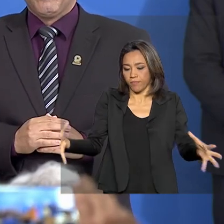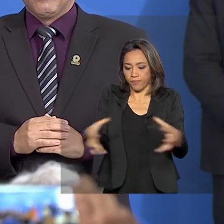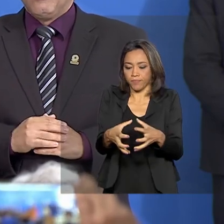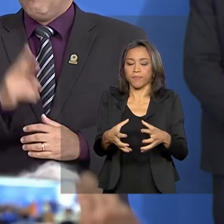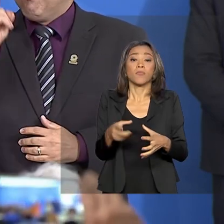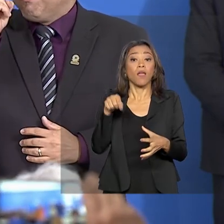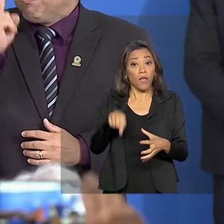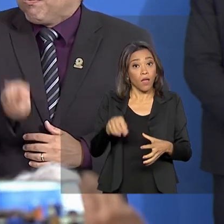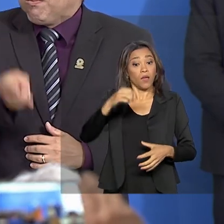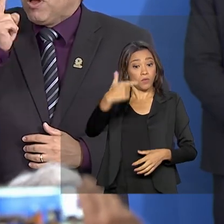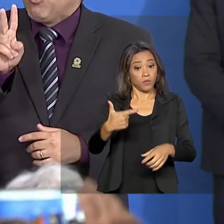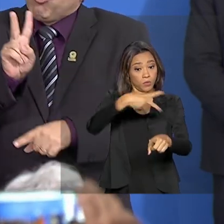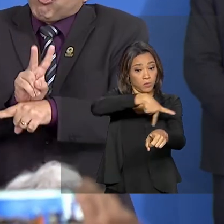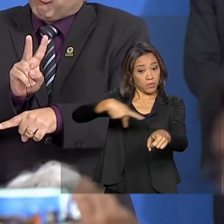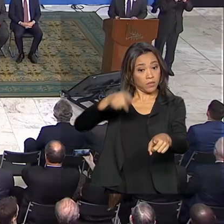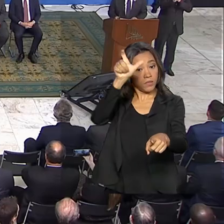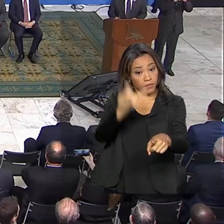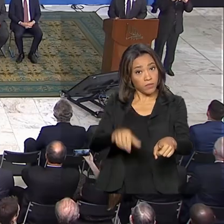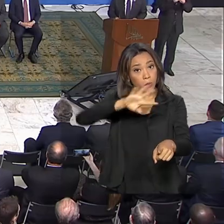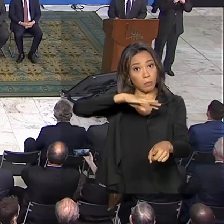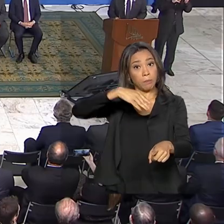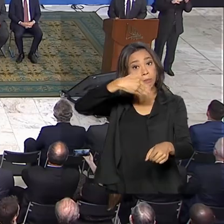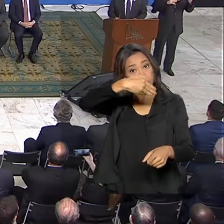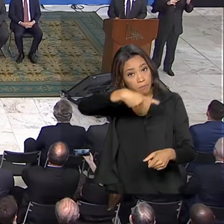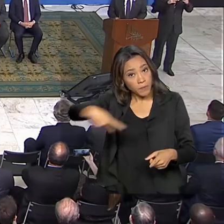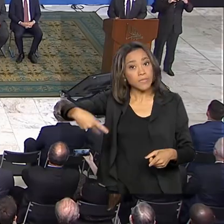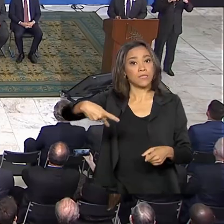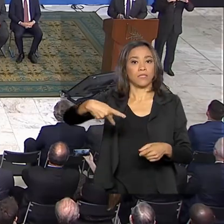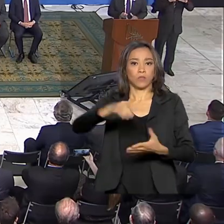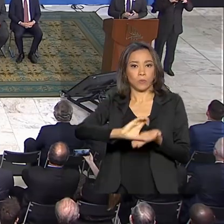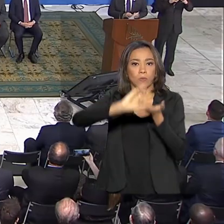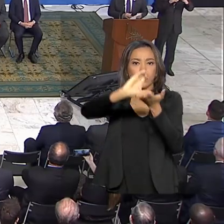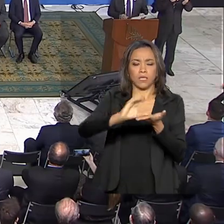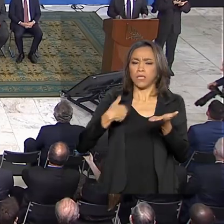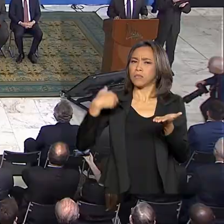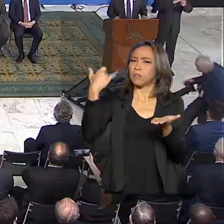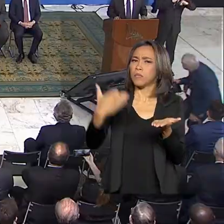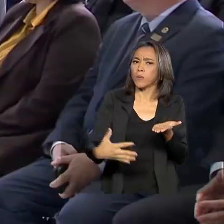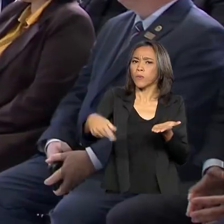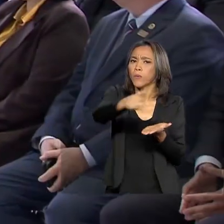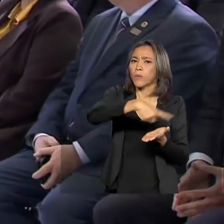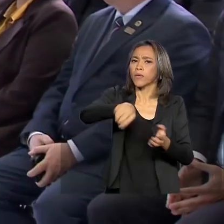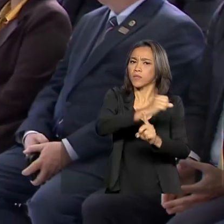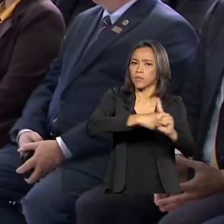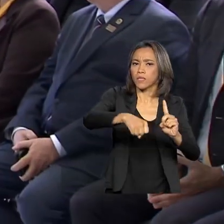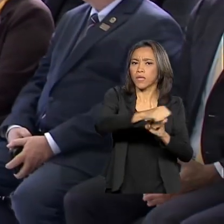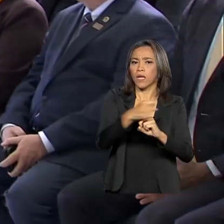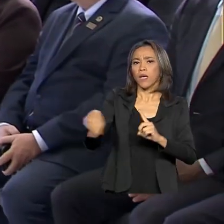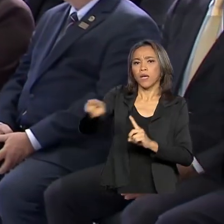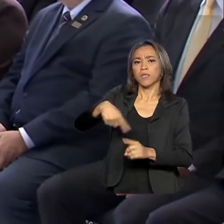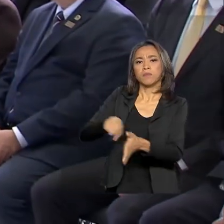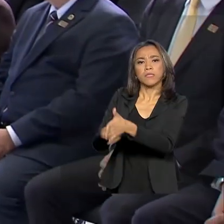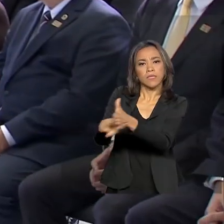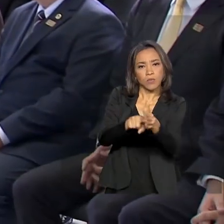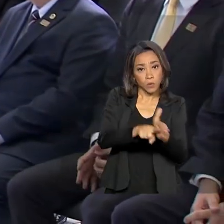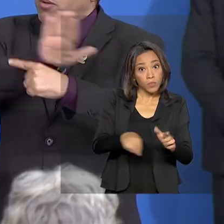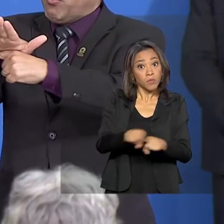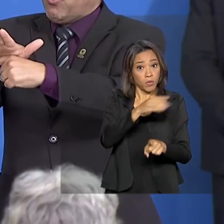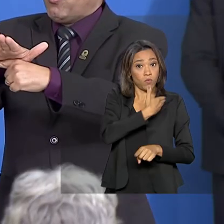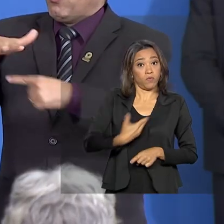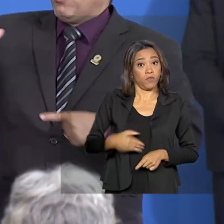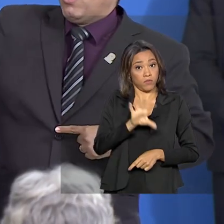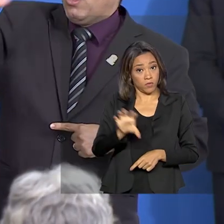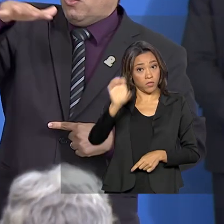Mourão é quem vai presidir o Conselho. Ele explicou que a sociedade civil, pesquisadores e governos dos estados e municípios